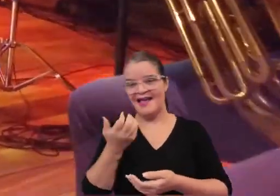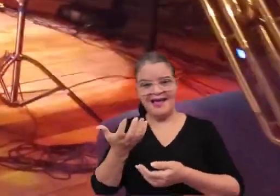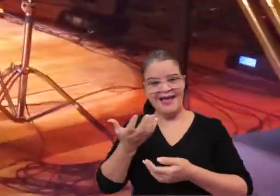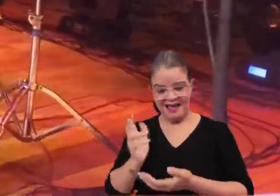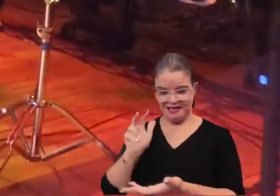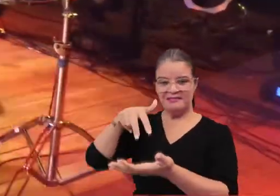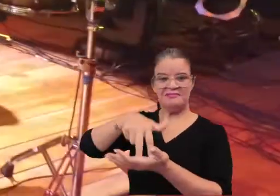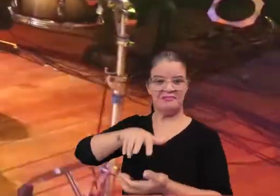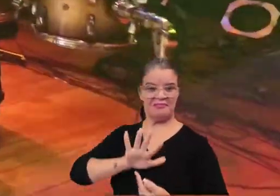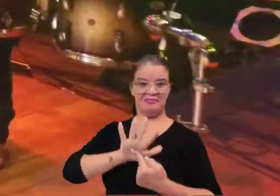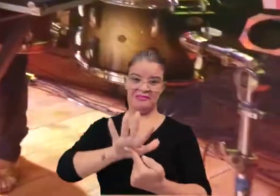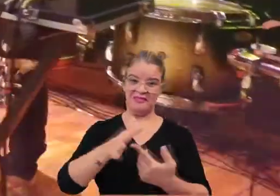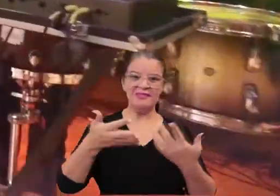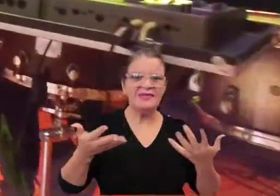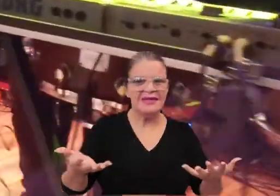ainda vem se